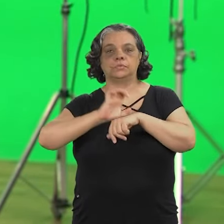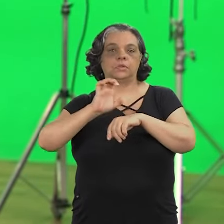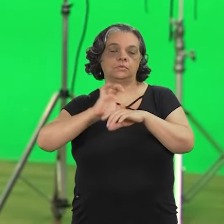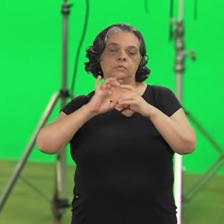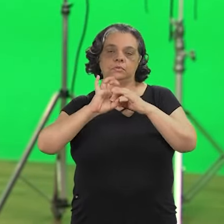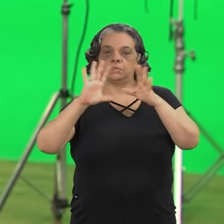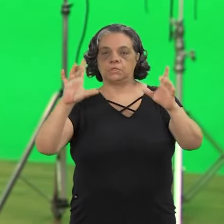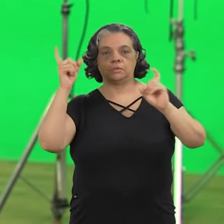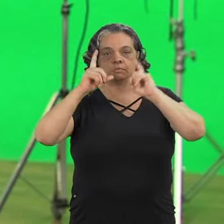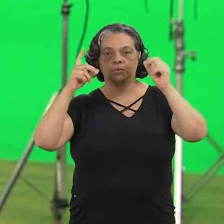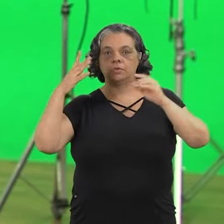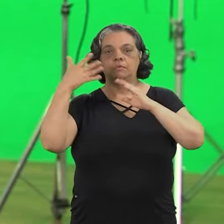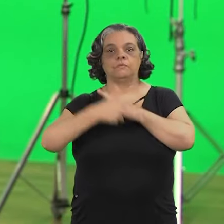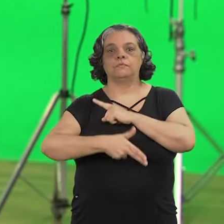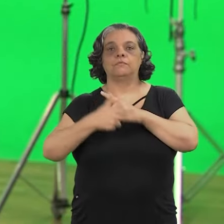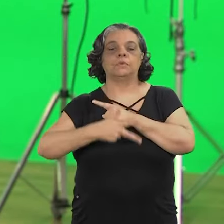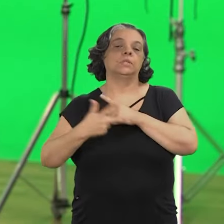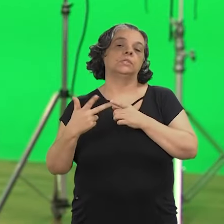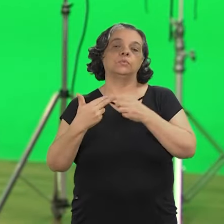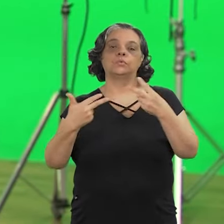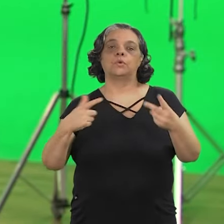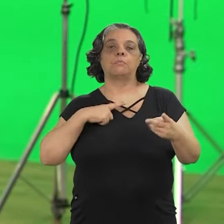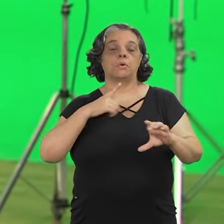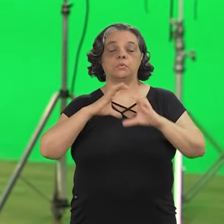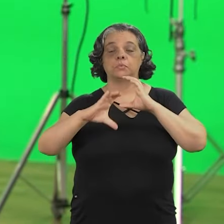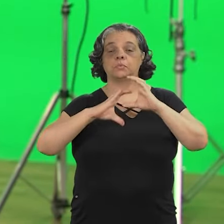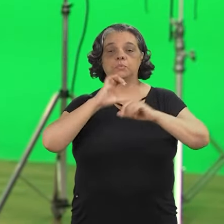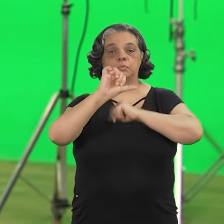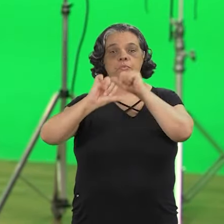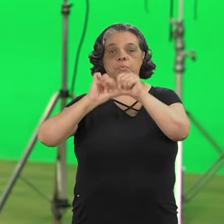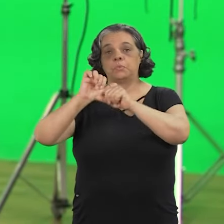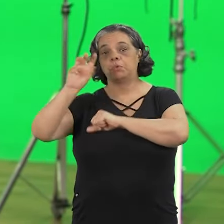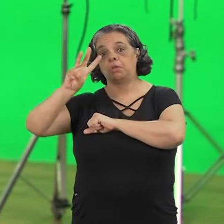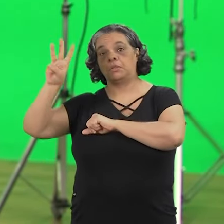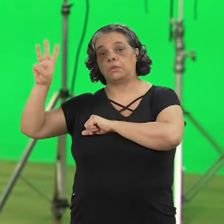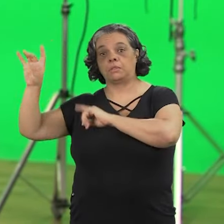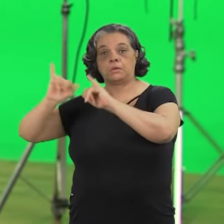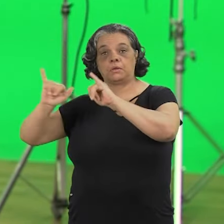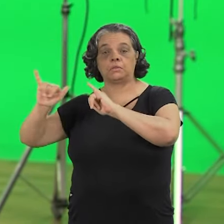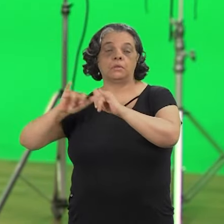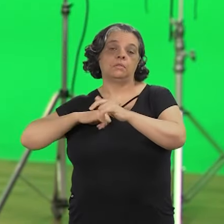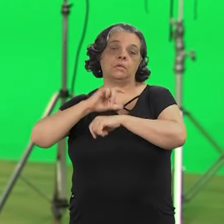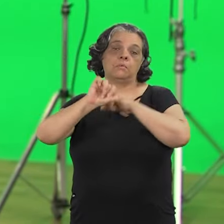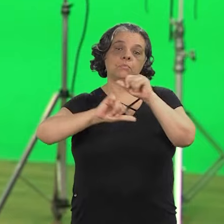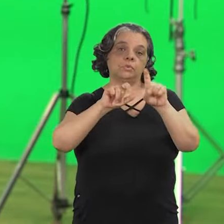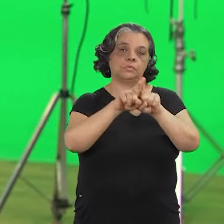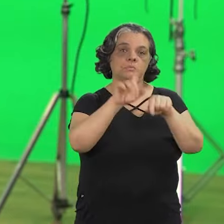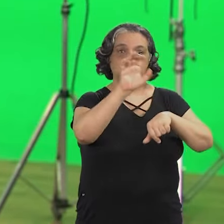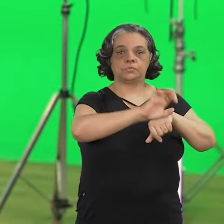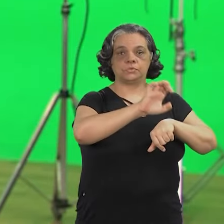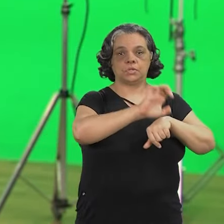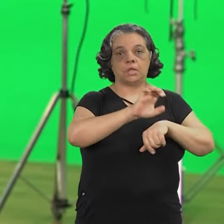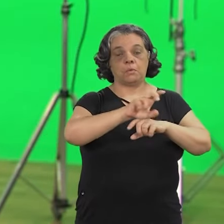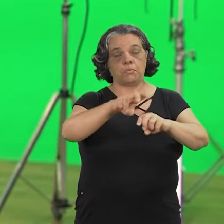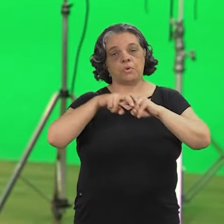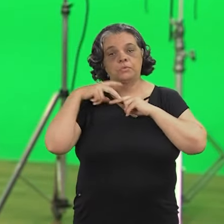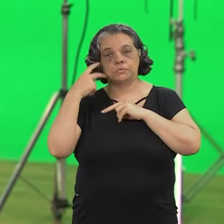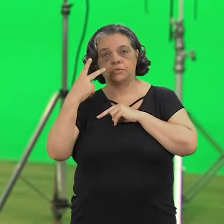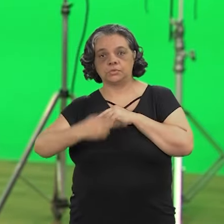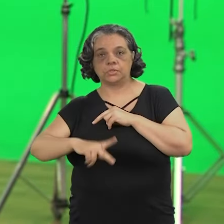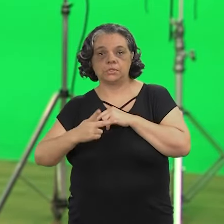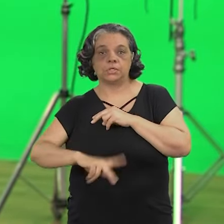liberdade de expressão e o fim da censura no entanto com as mudanças de comunicação como na internet é necessário que exista mudanças também no estado